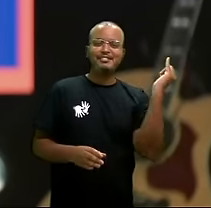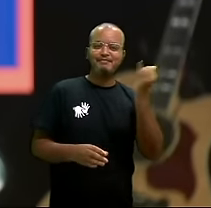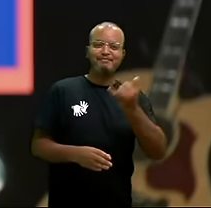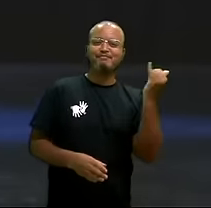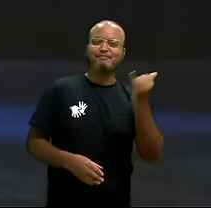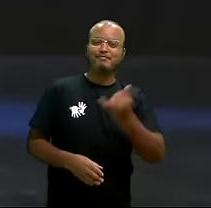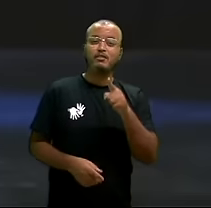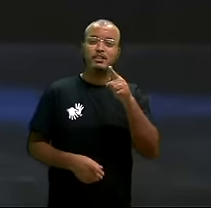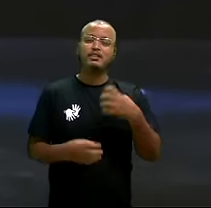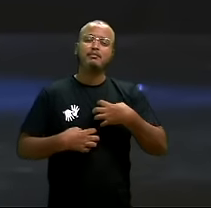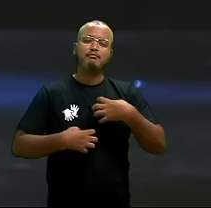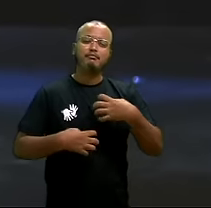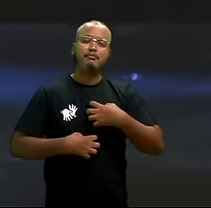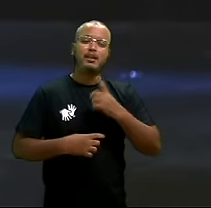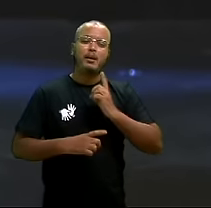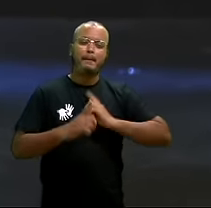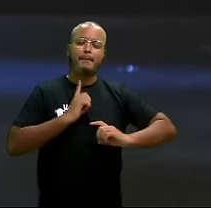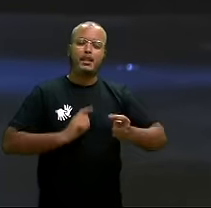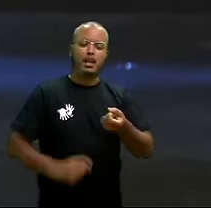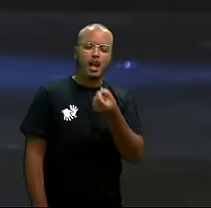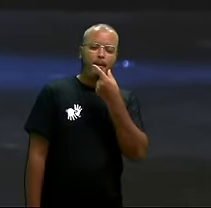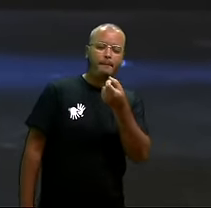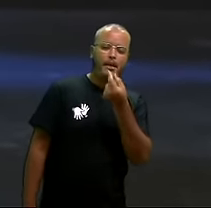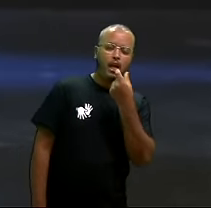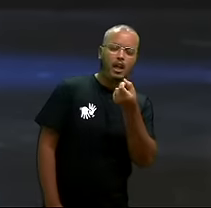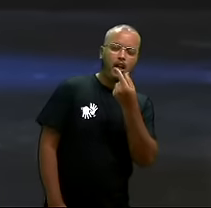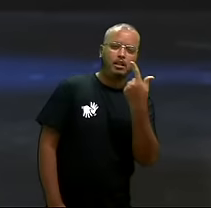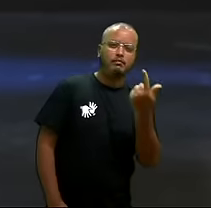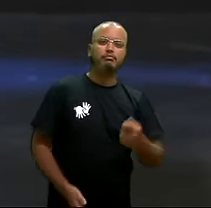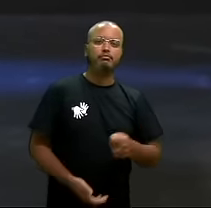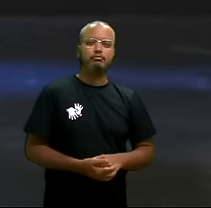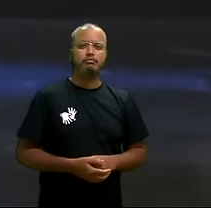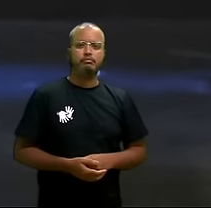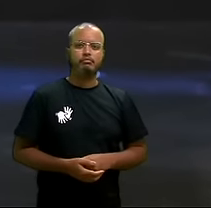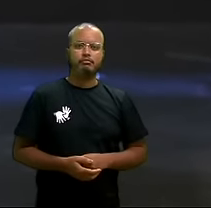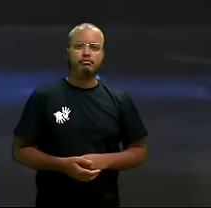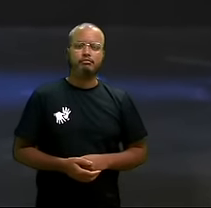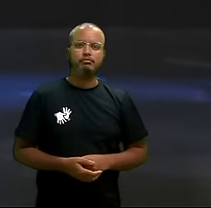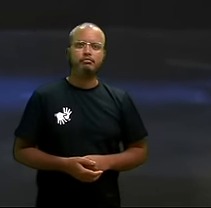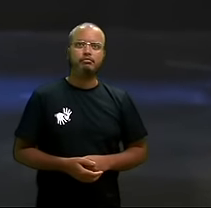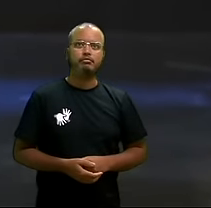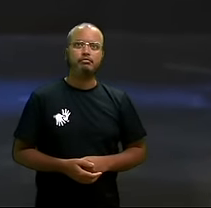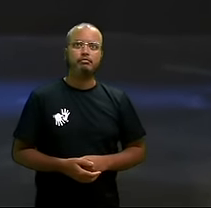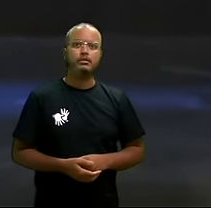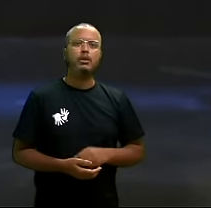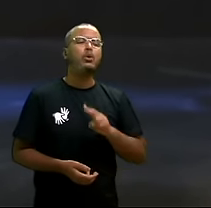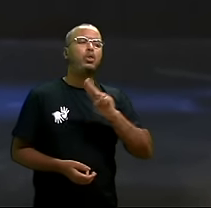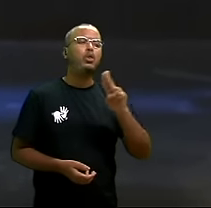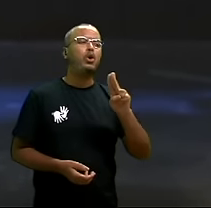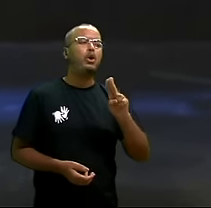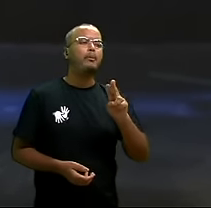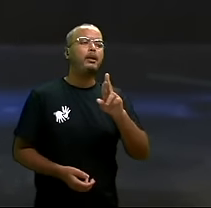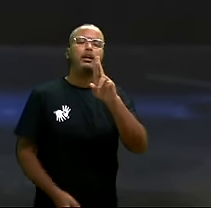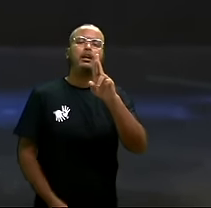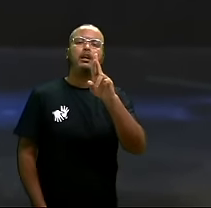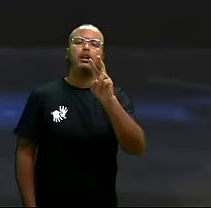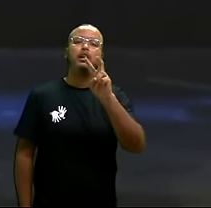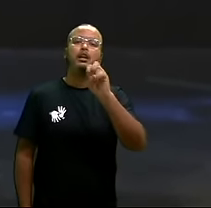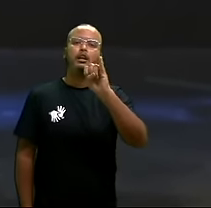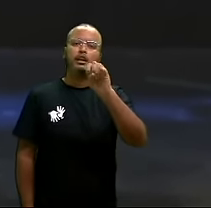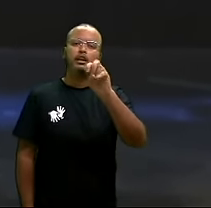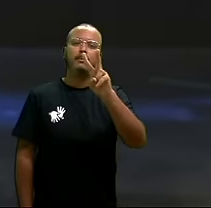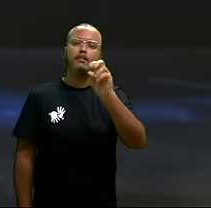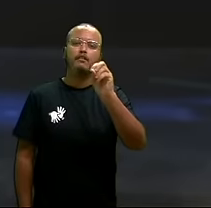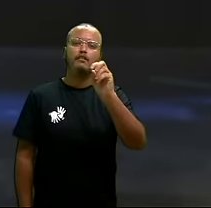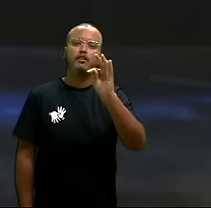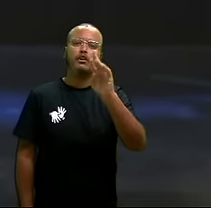de prega, Adernal vem. Como é que é o nome dos remédios da depressão? Fala aí. Rivotril, eu tô